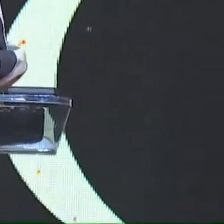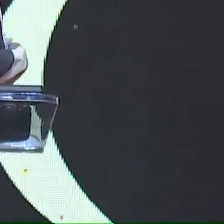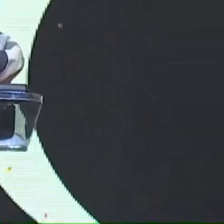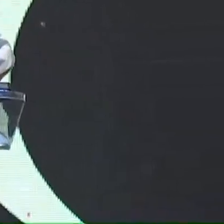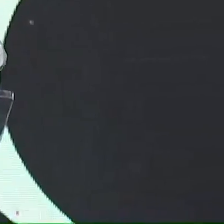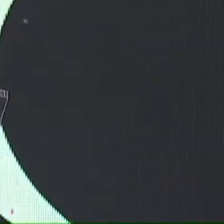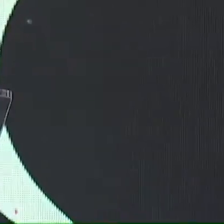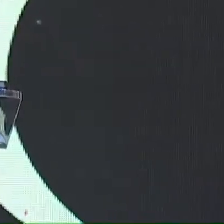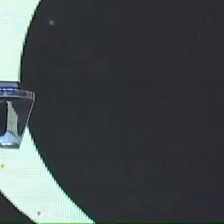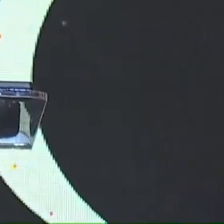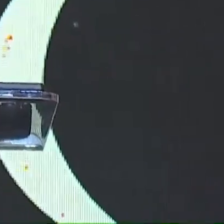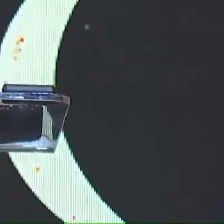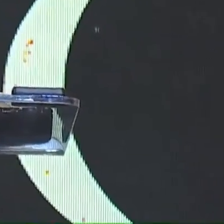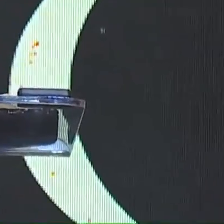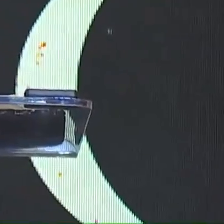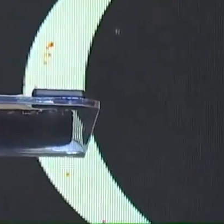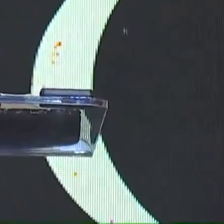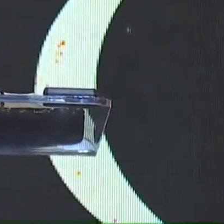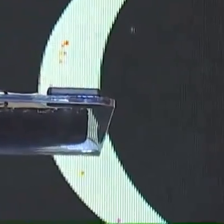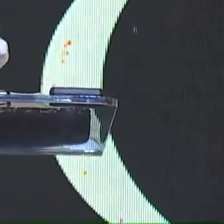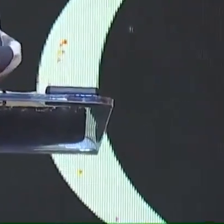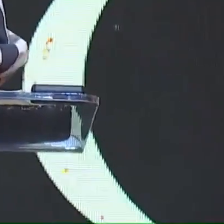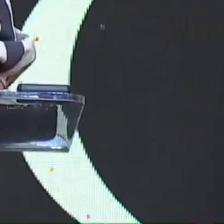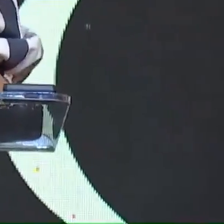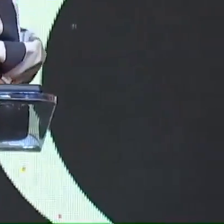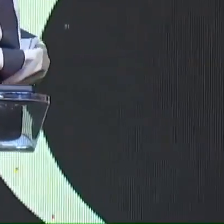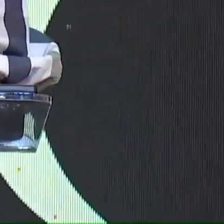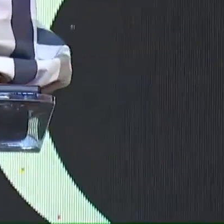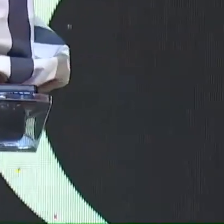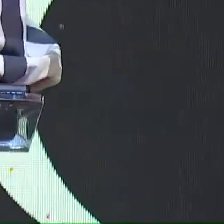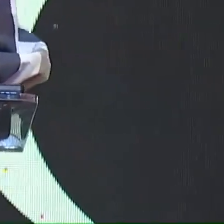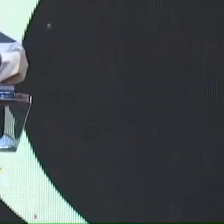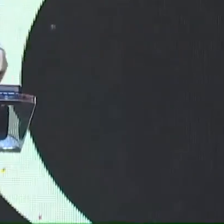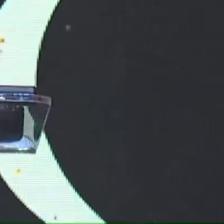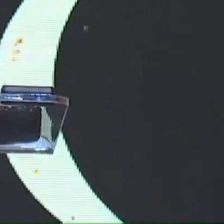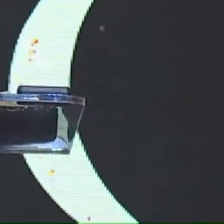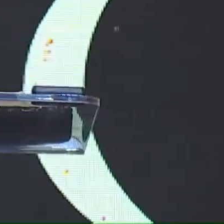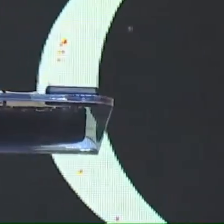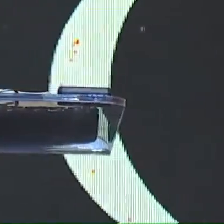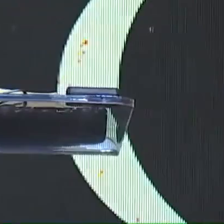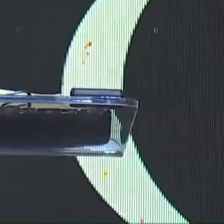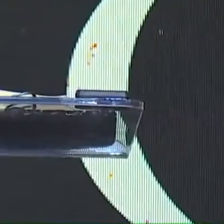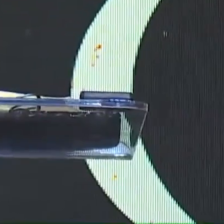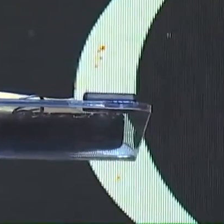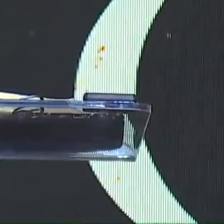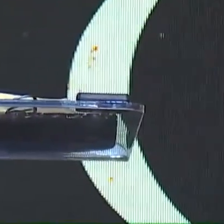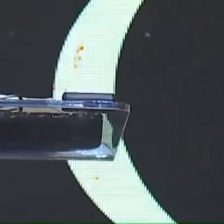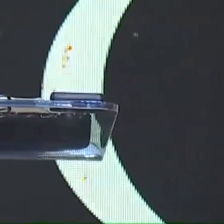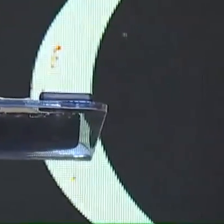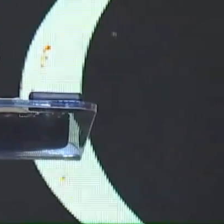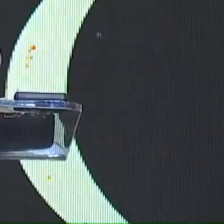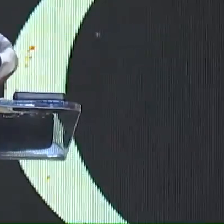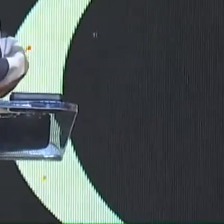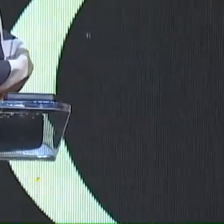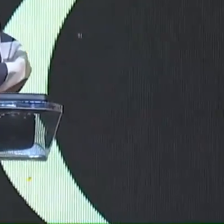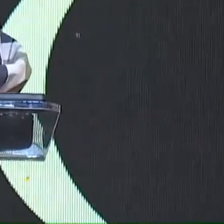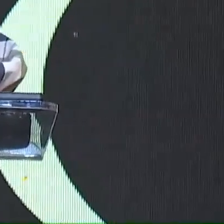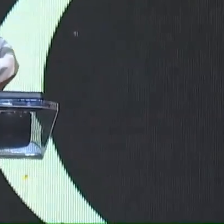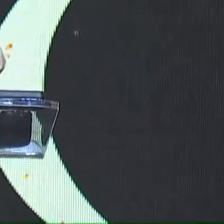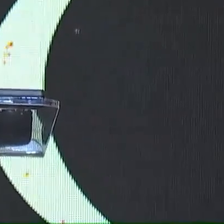e 19. E o texto diz assim: não vos lembreis das coisas passadas,